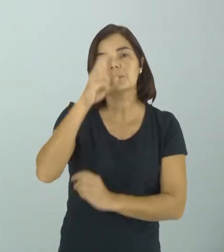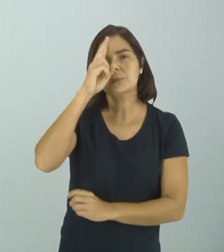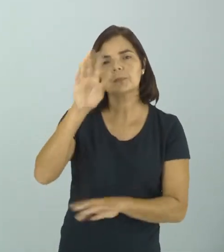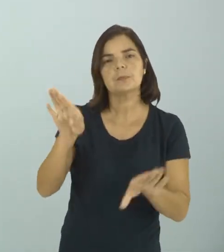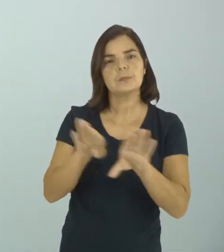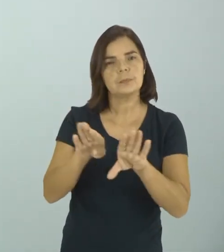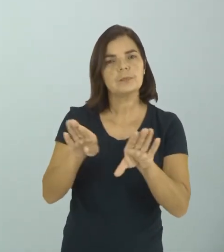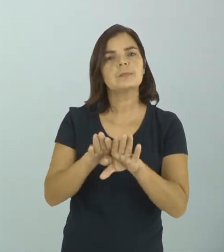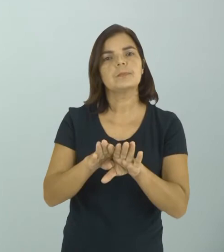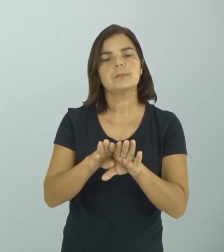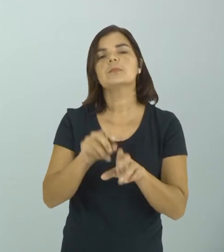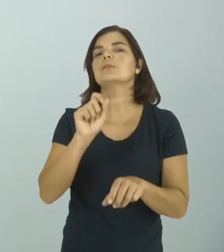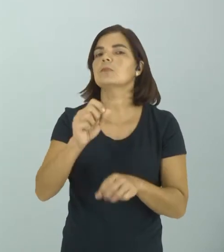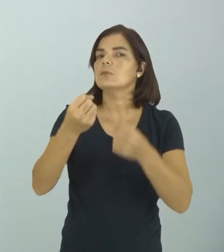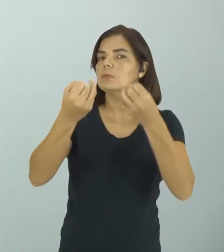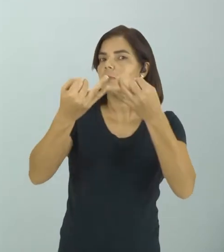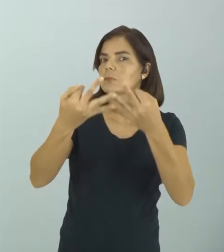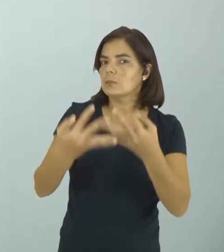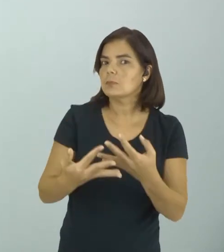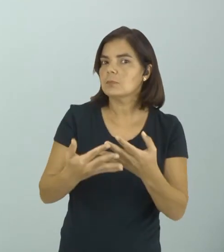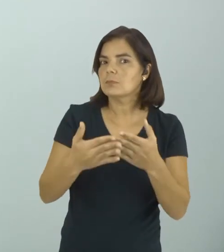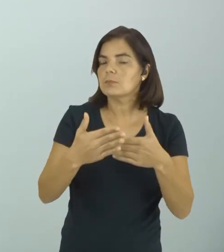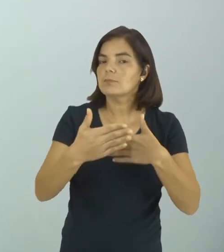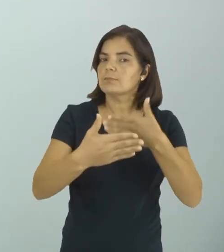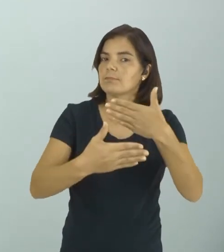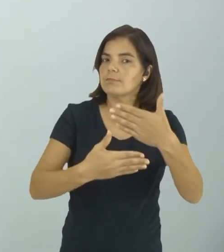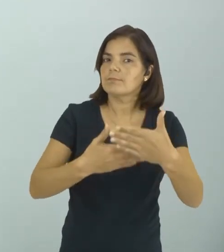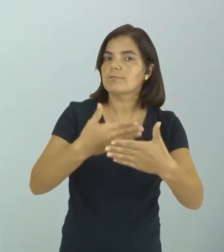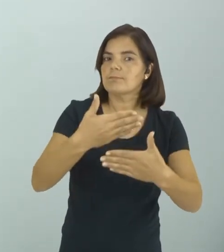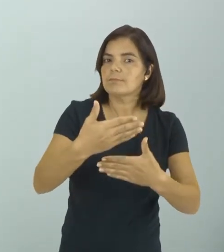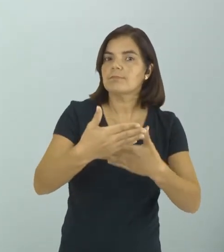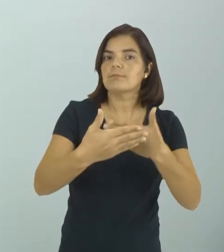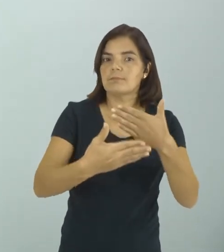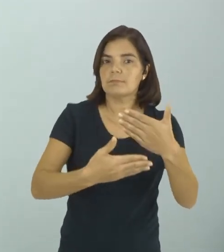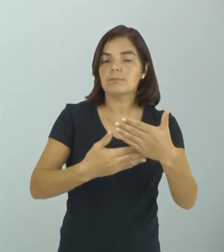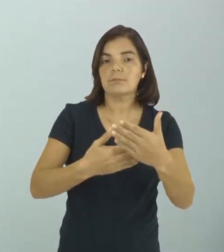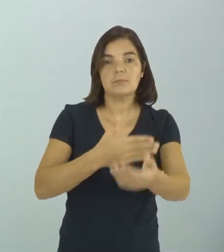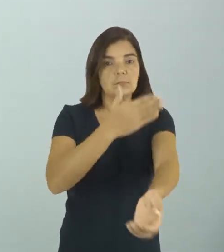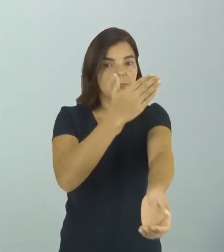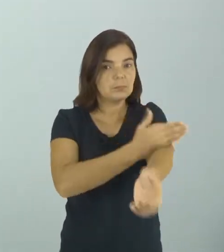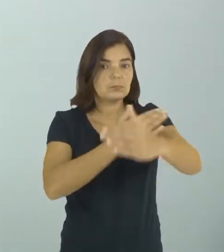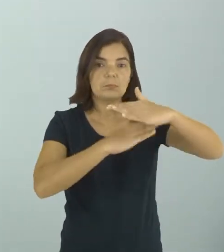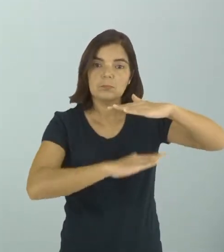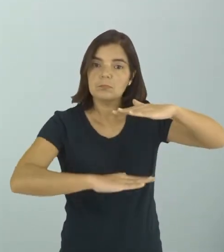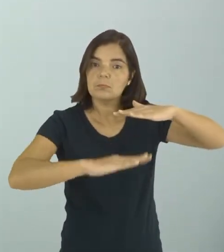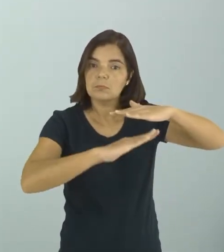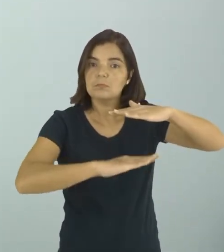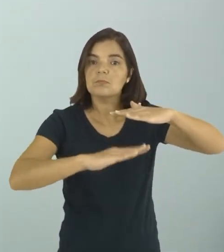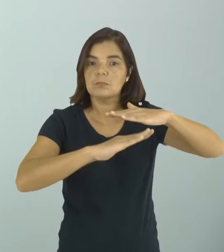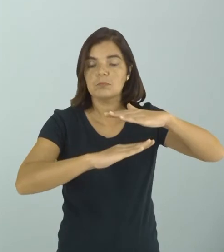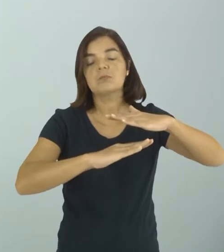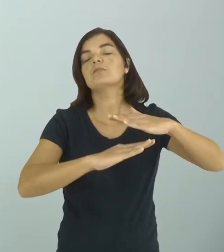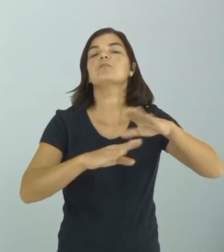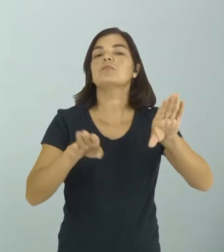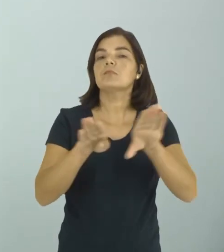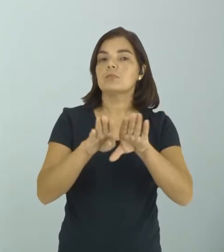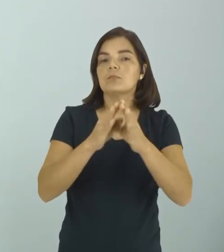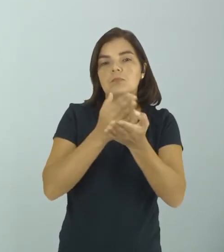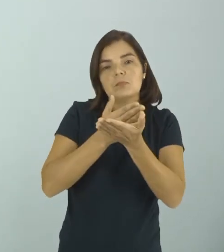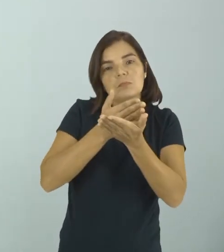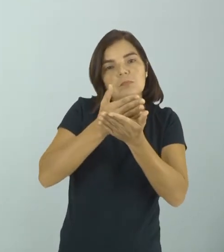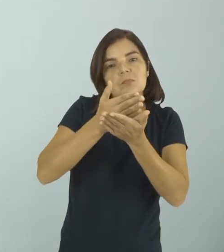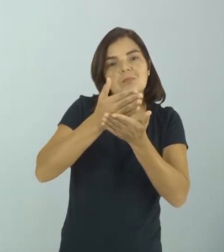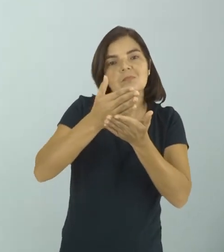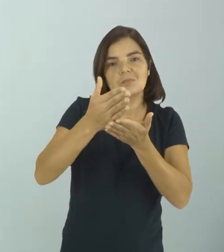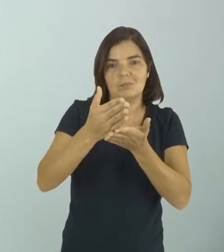Lembrando, pessoal, que nós estamos falando em transição lá da Baixa Idade Média, saindo do período medieval e